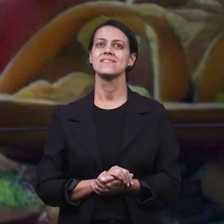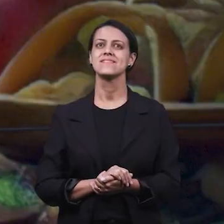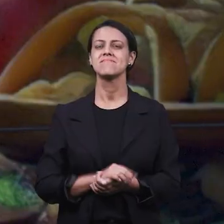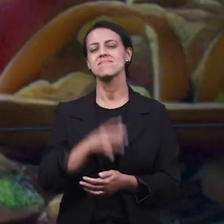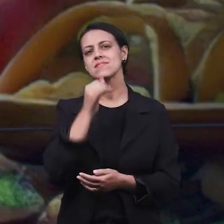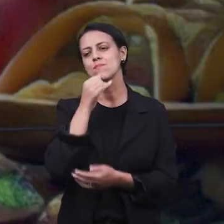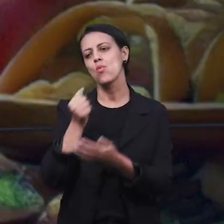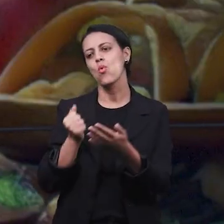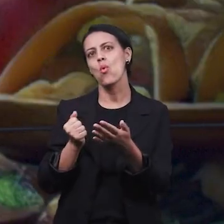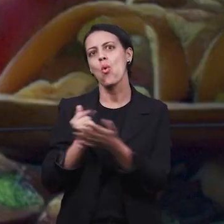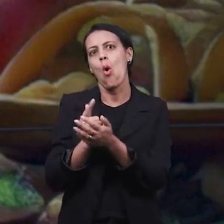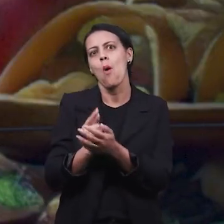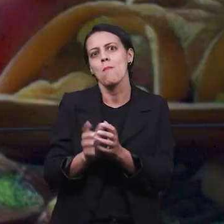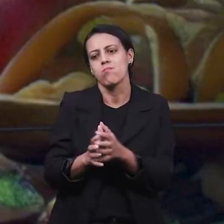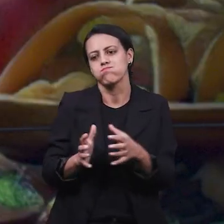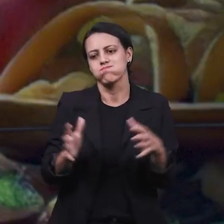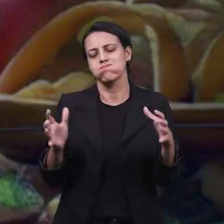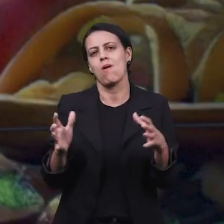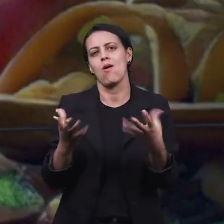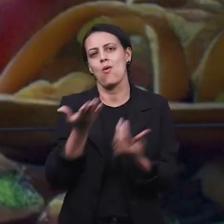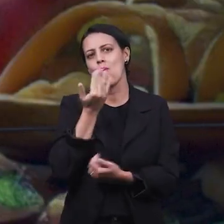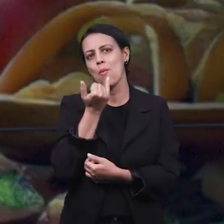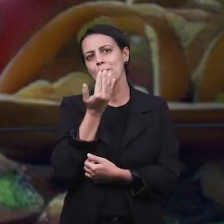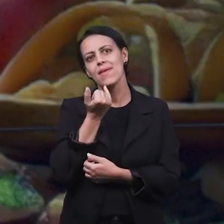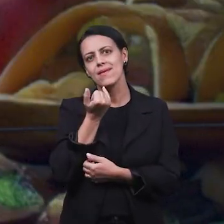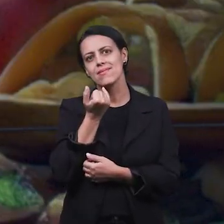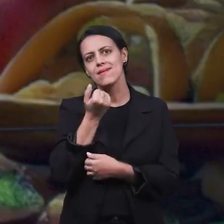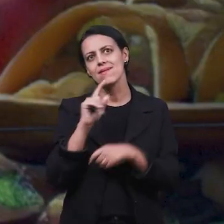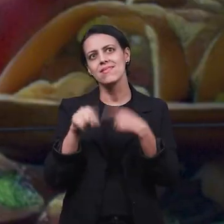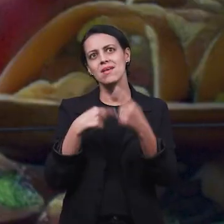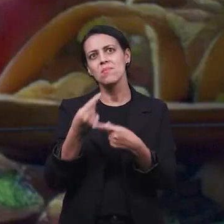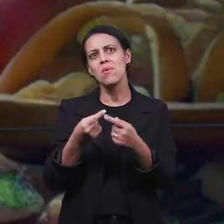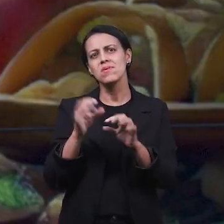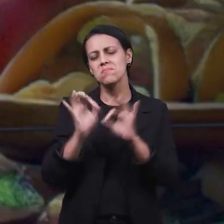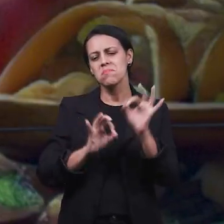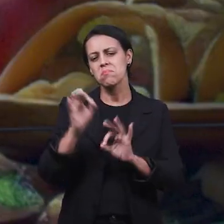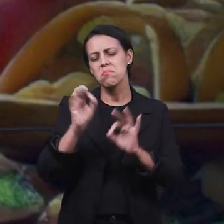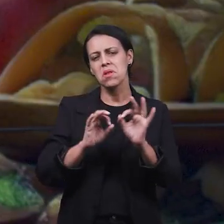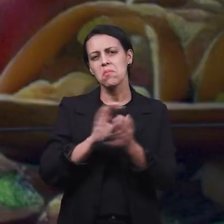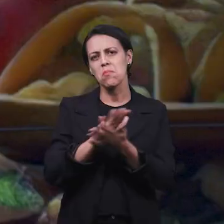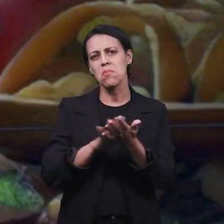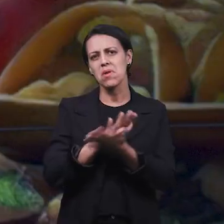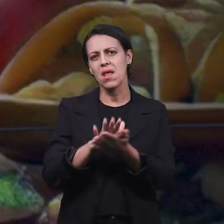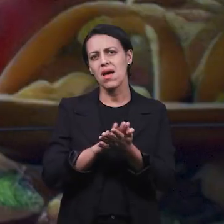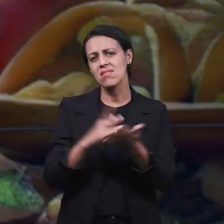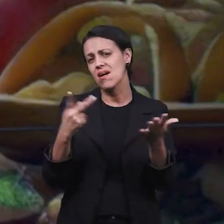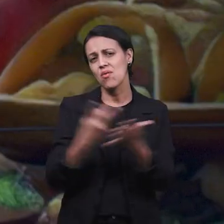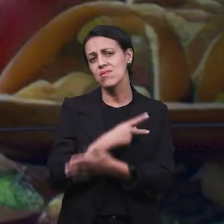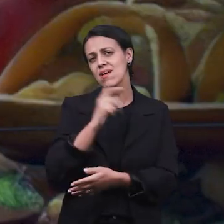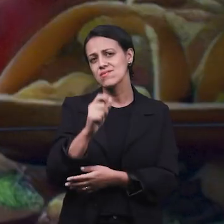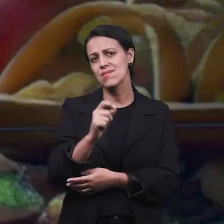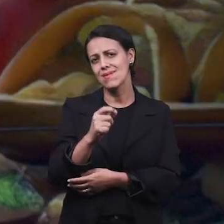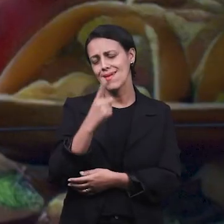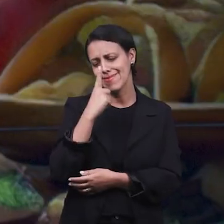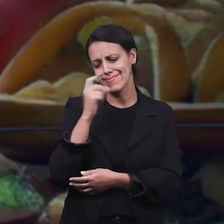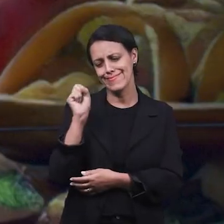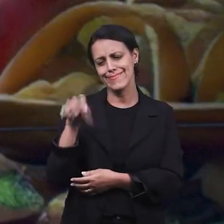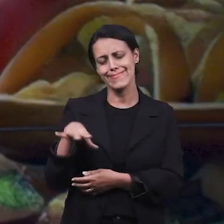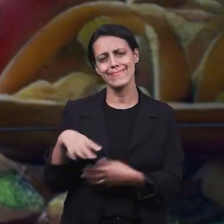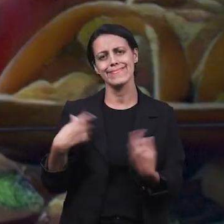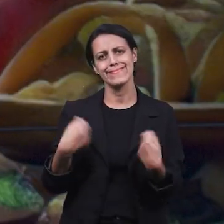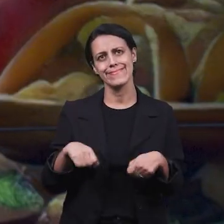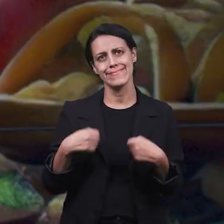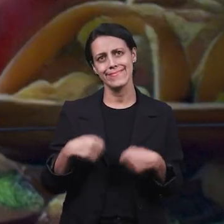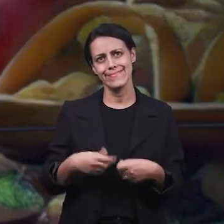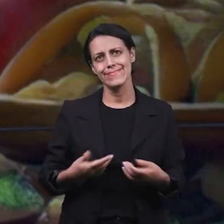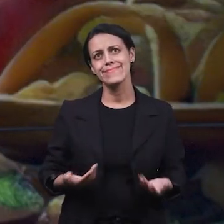comida a mais, não planejar o seu uso, acaba despejando no lixo uma parte que estava na geladeira. É